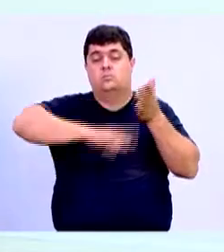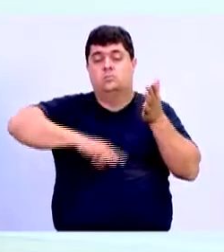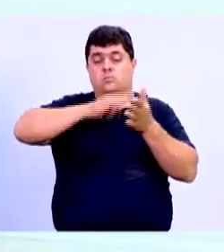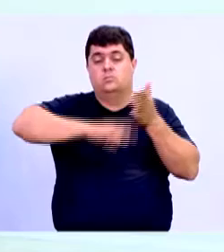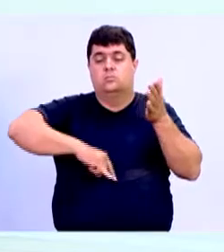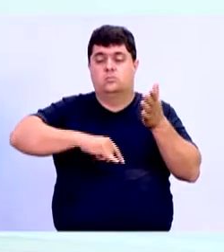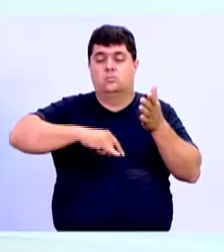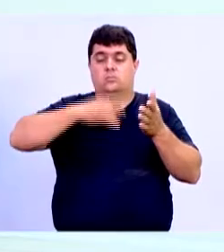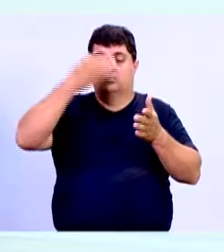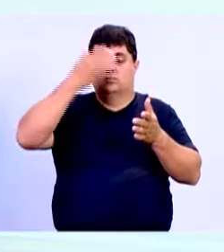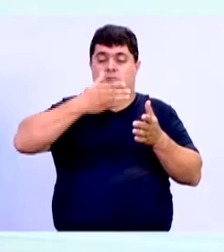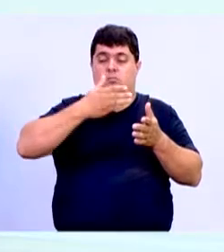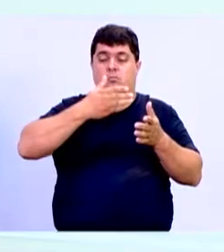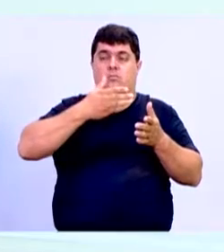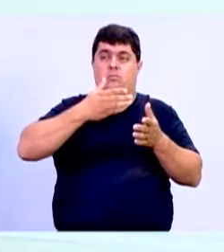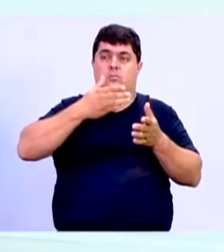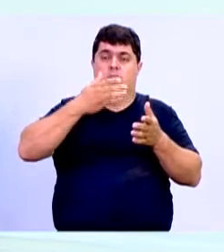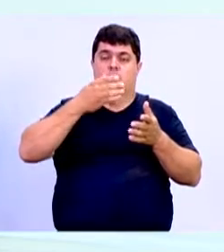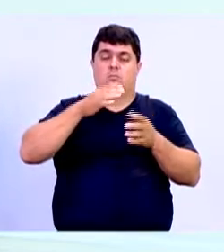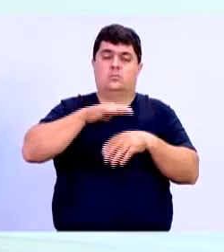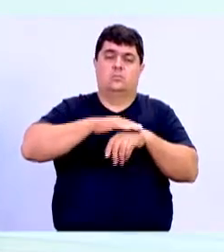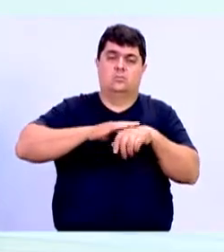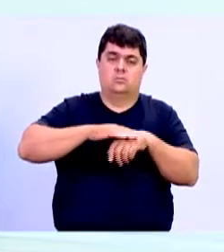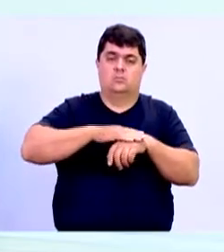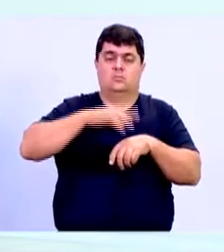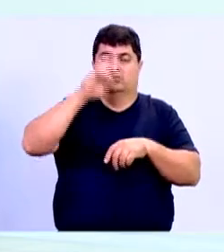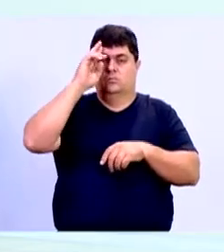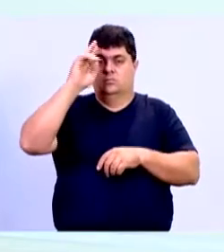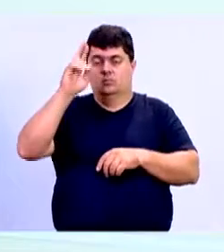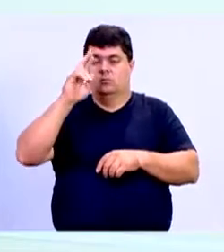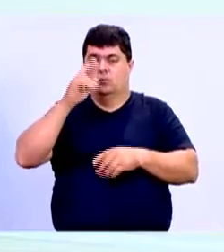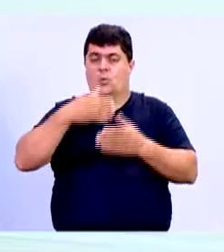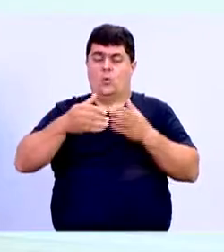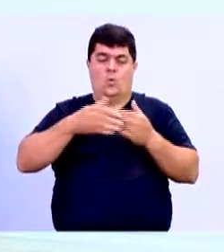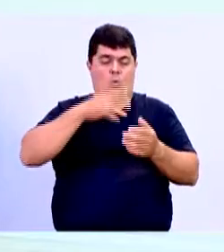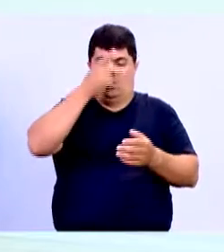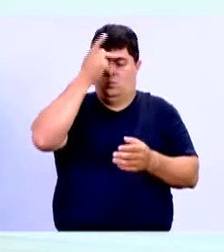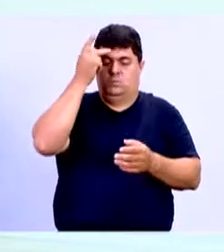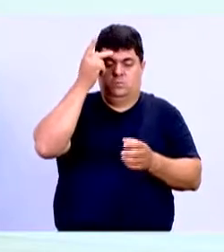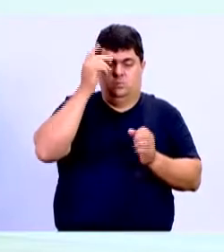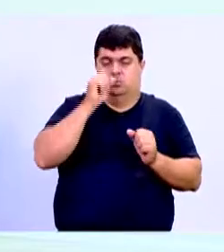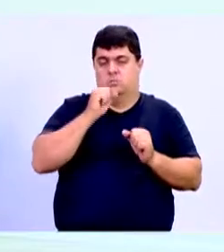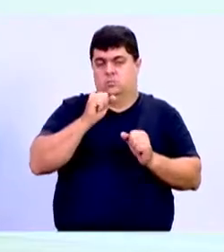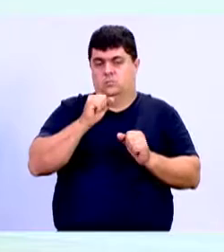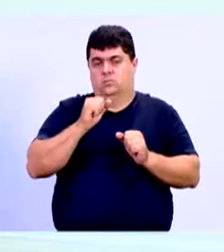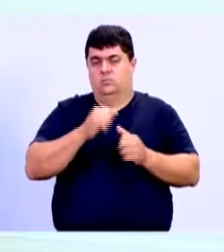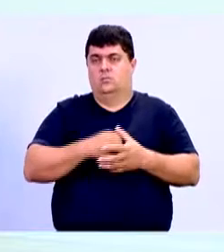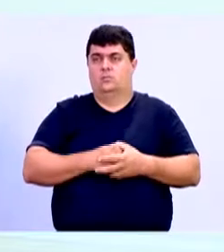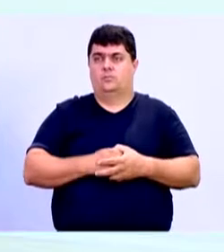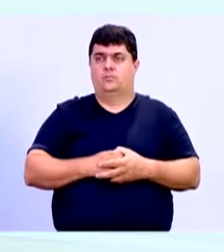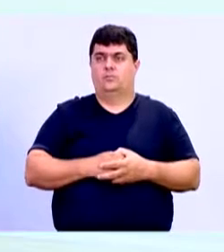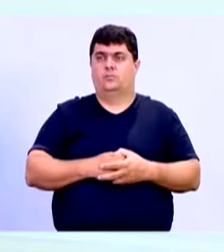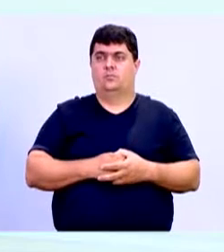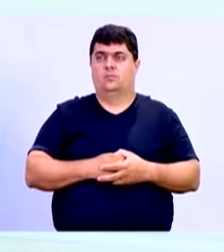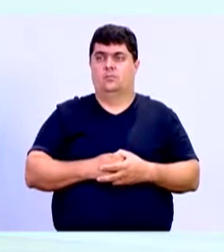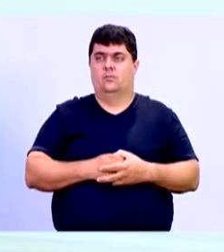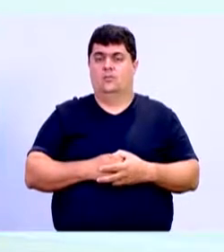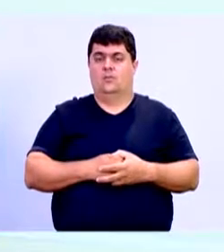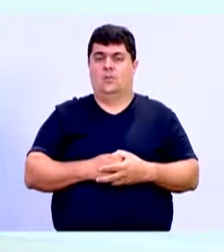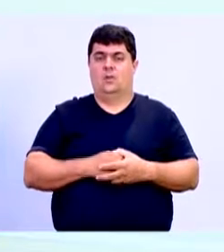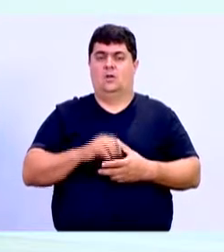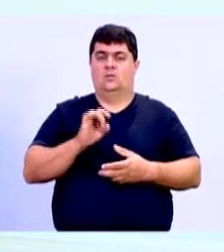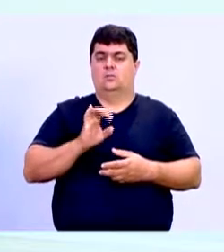para argumentar com o usuário, com a chefia ou com quem for, de tal forma que não fique